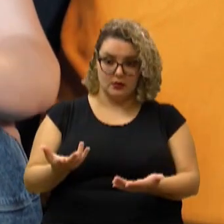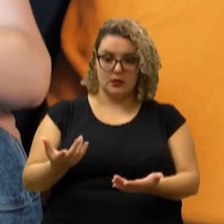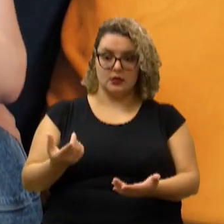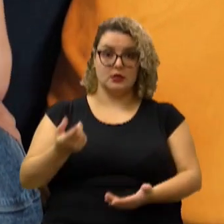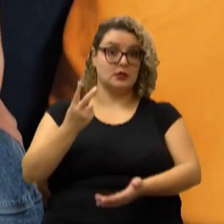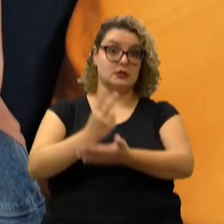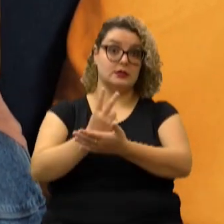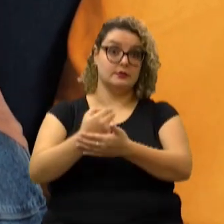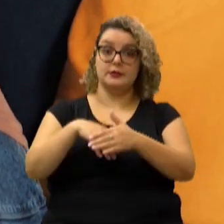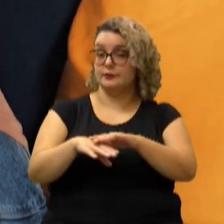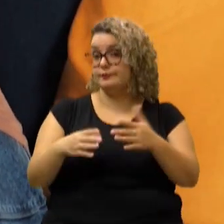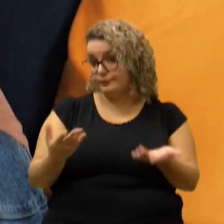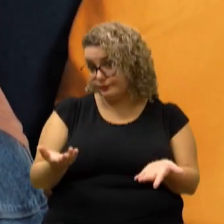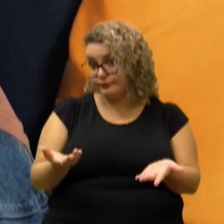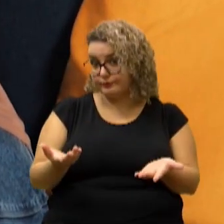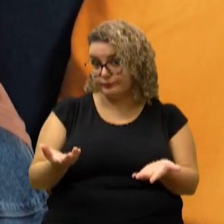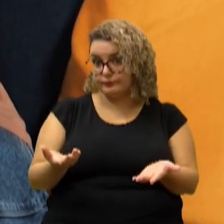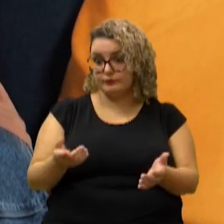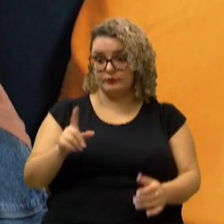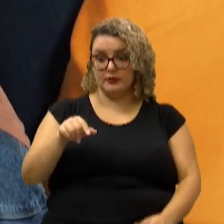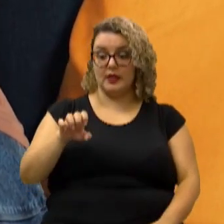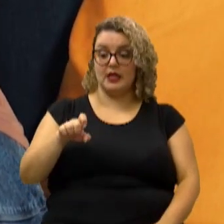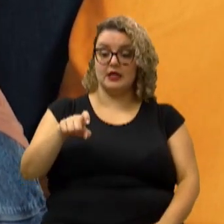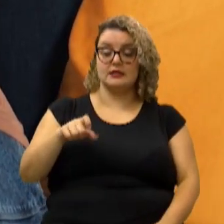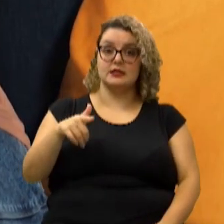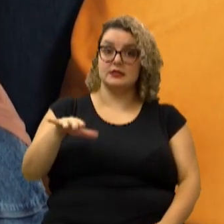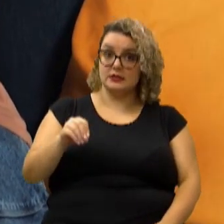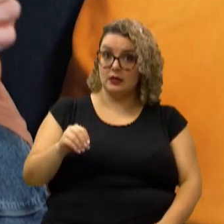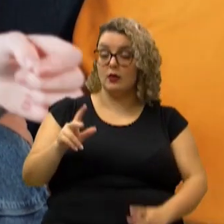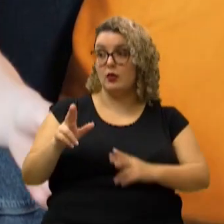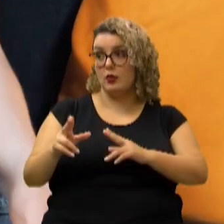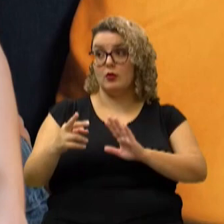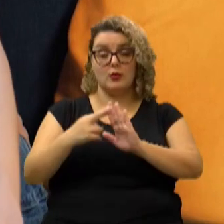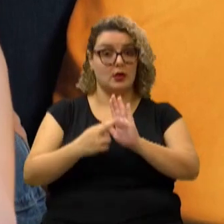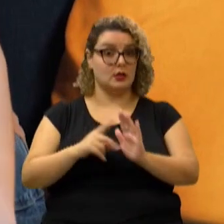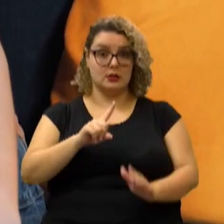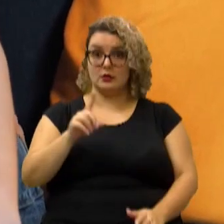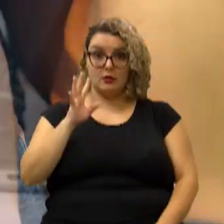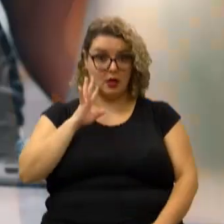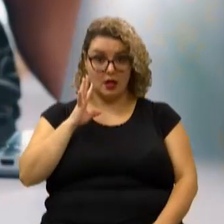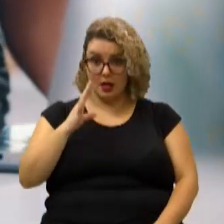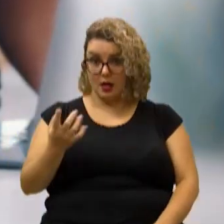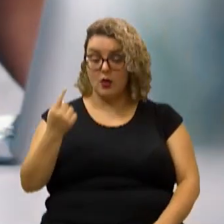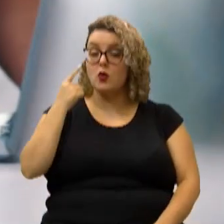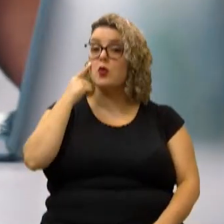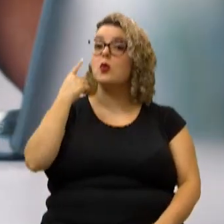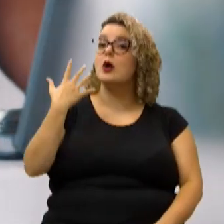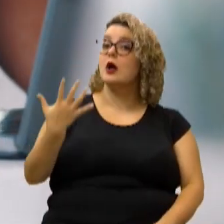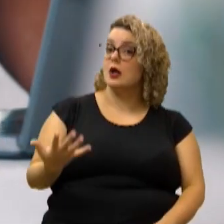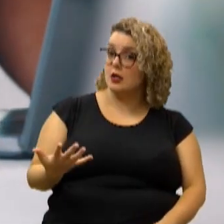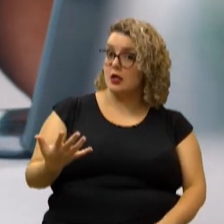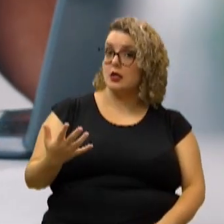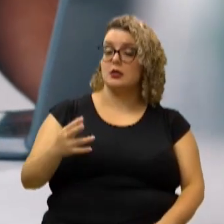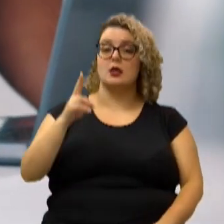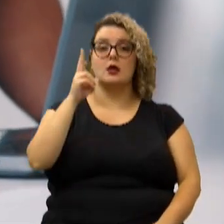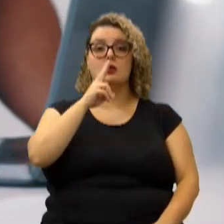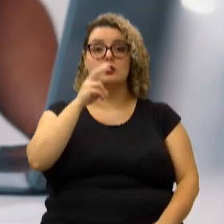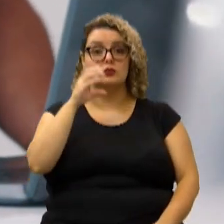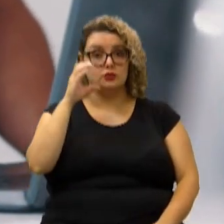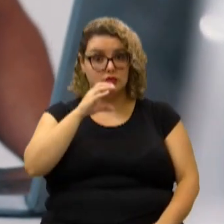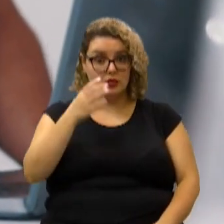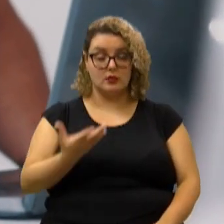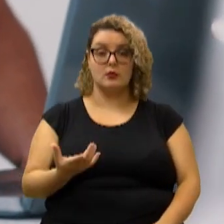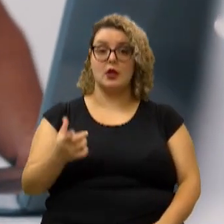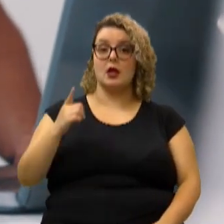tempo inteiro a gente tem reservas porque aí você está tratando a exceção como regra que não é legal a ideia da reserva de